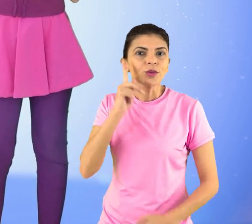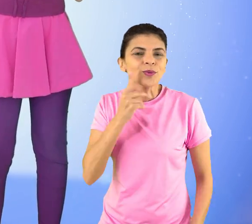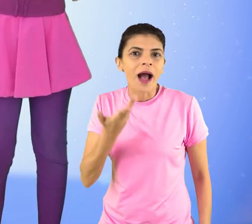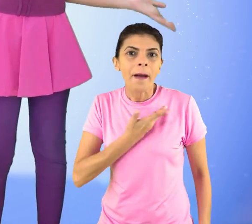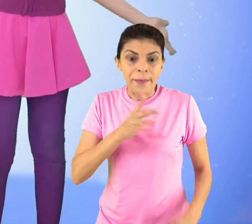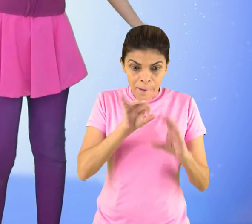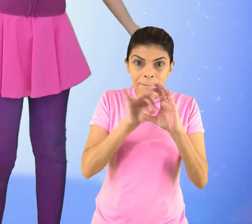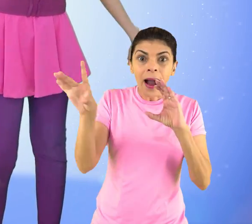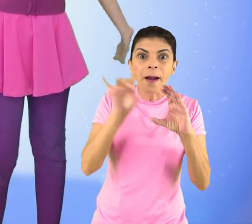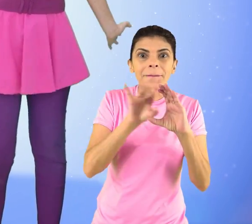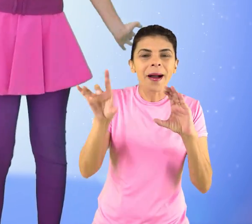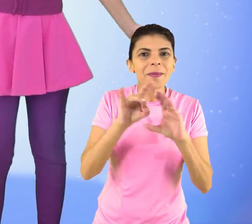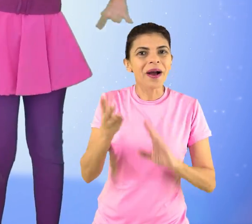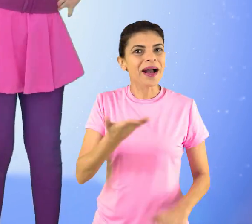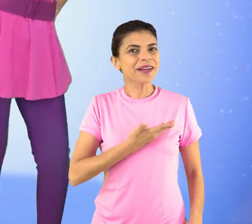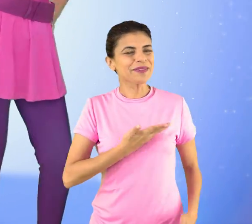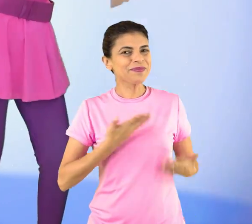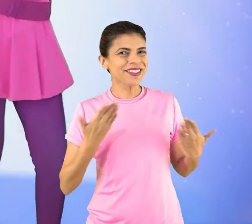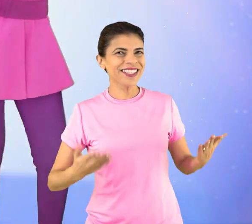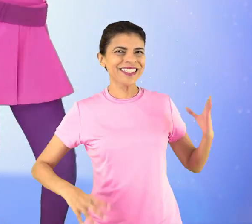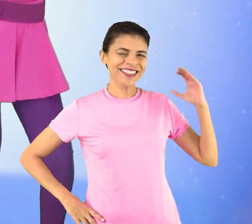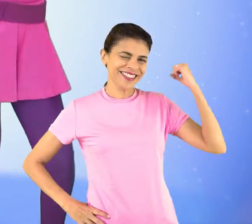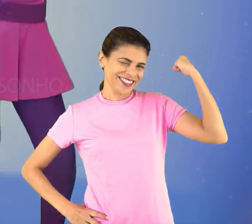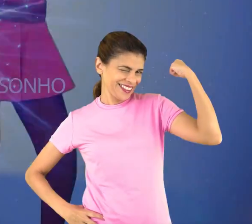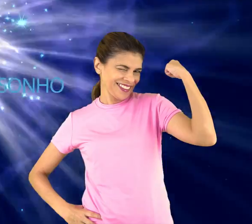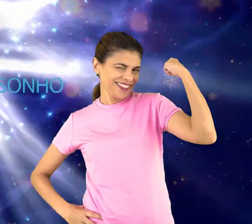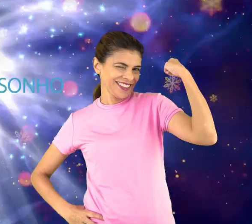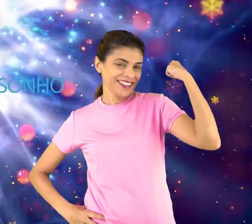mostra Lucas Toon para seus amigos e amigas.